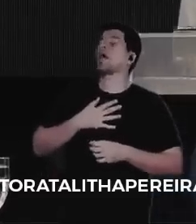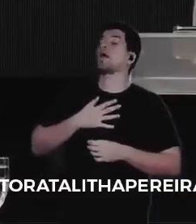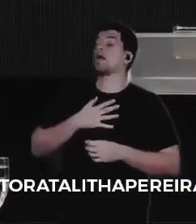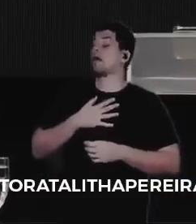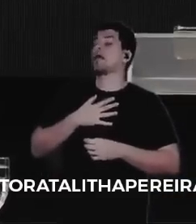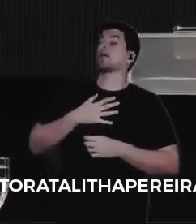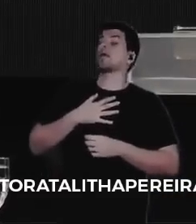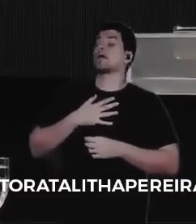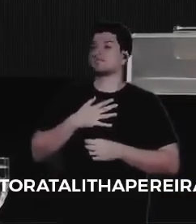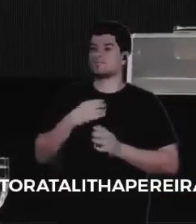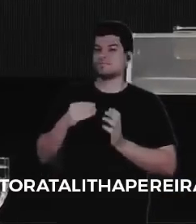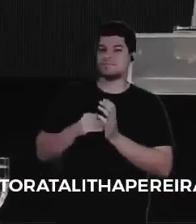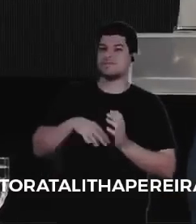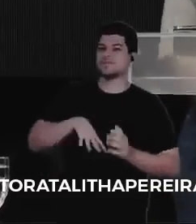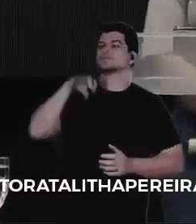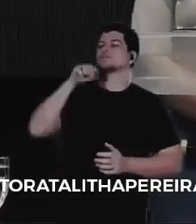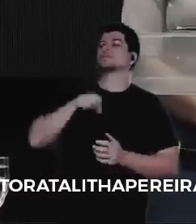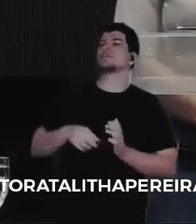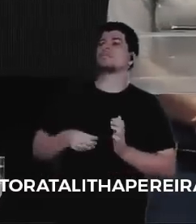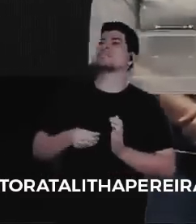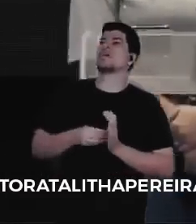Acho que ela viu Jesus.